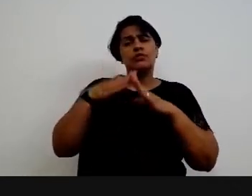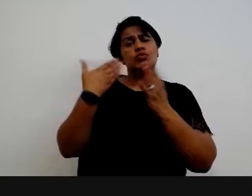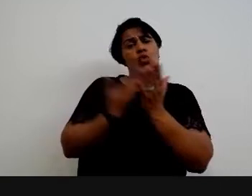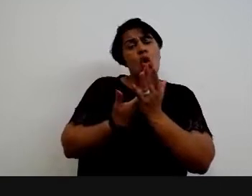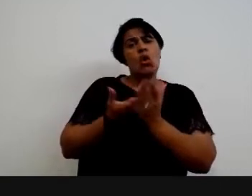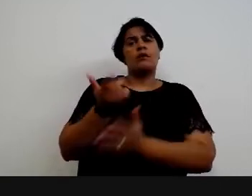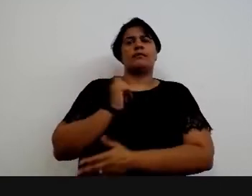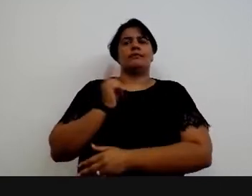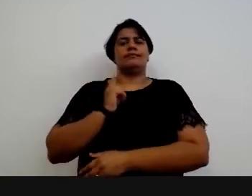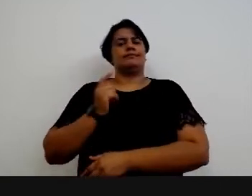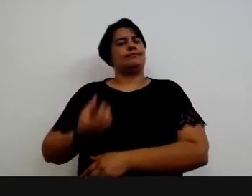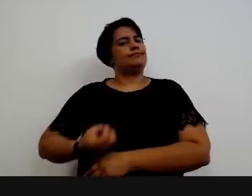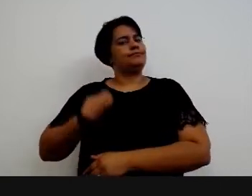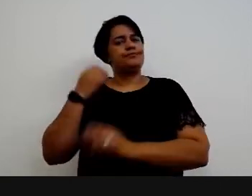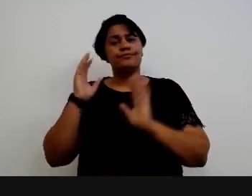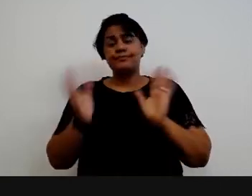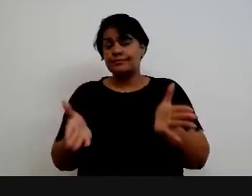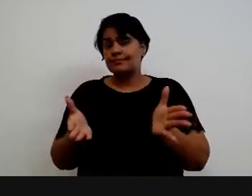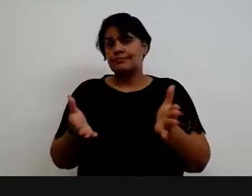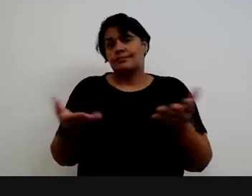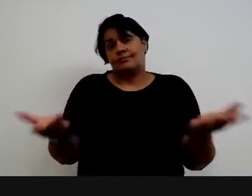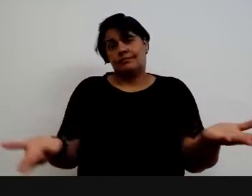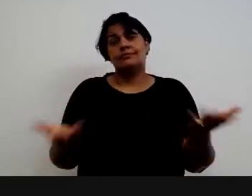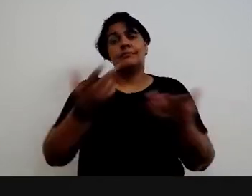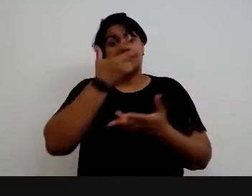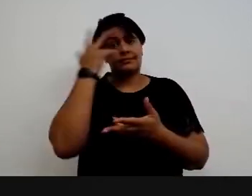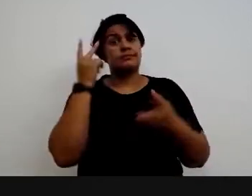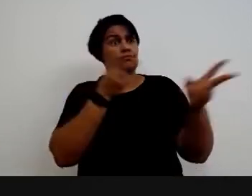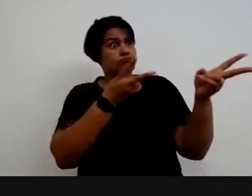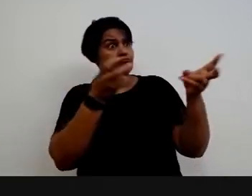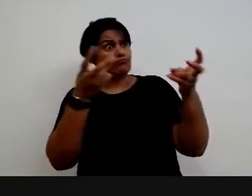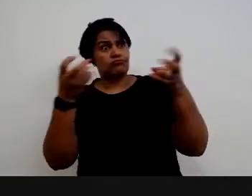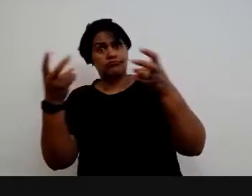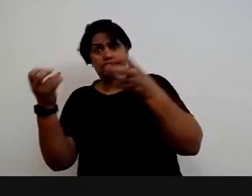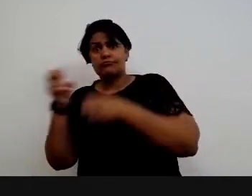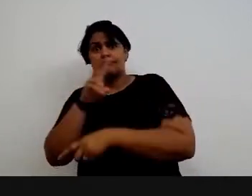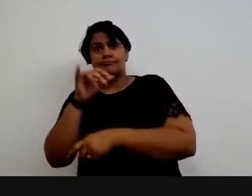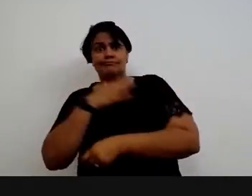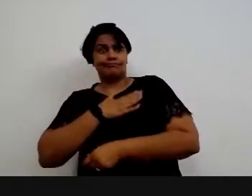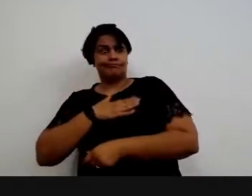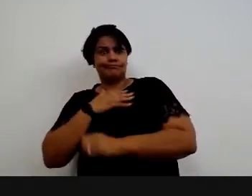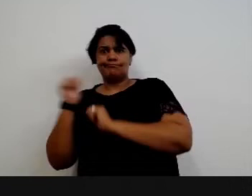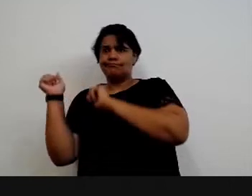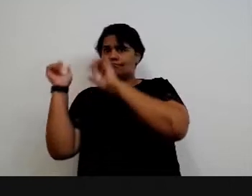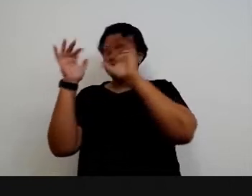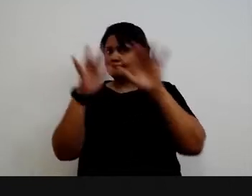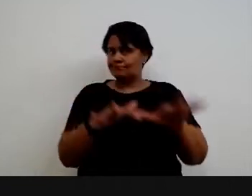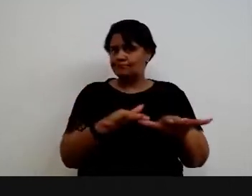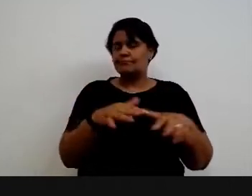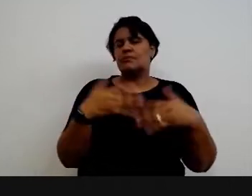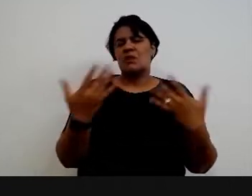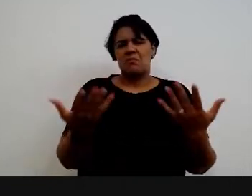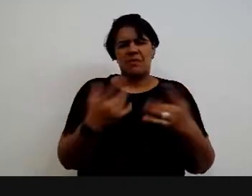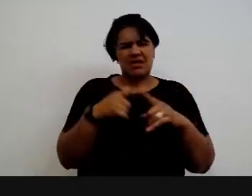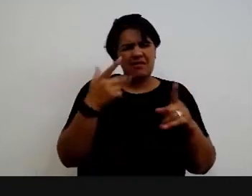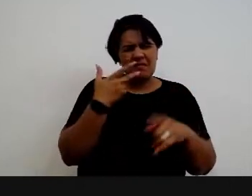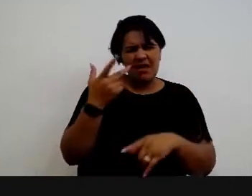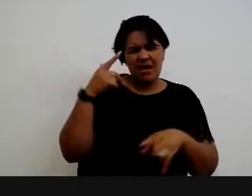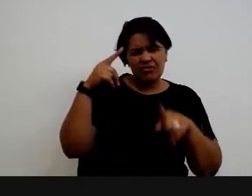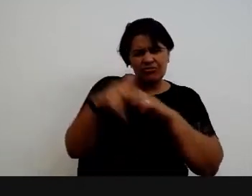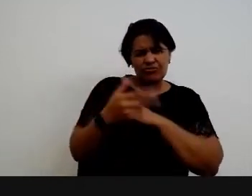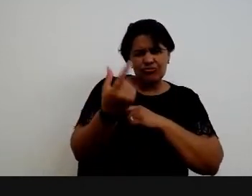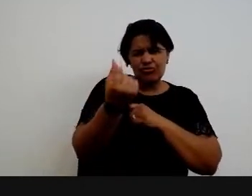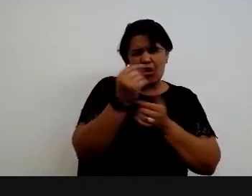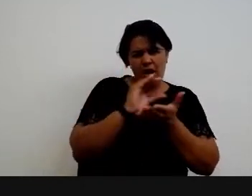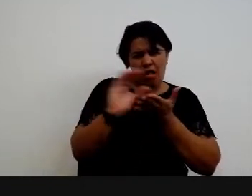maneira perene. Então você vai aumentando o tempo da escola, as pessoas vão reconhecendo mais, vão vindo mais. Mas nem dizer não tem mais dinheiro impediu. Porque dinheiro